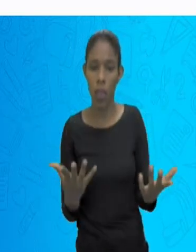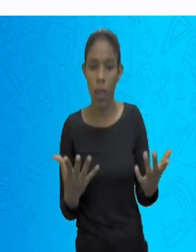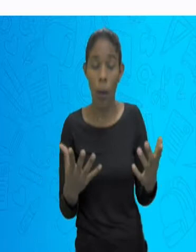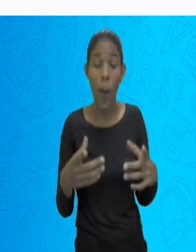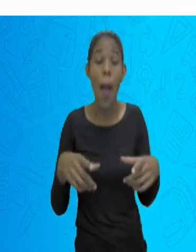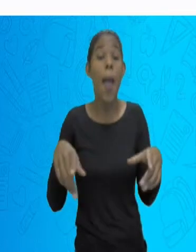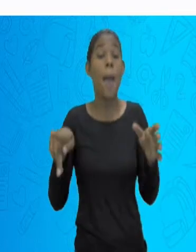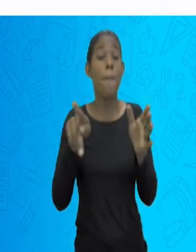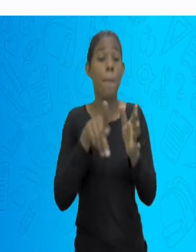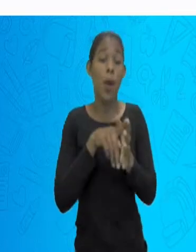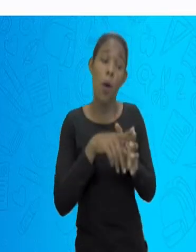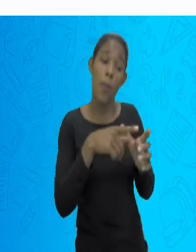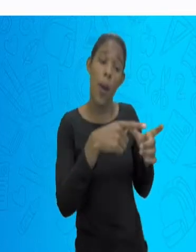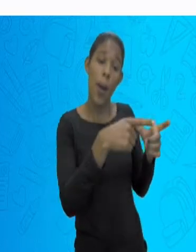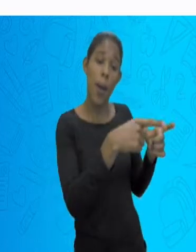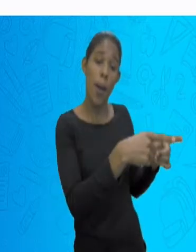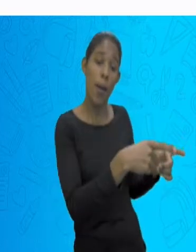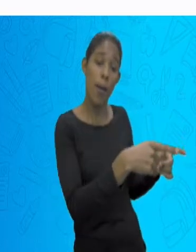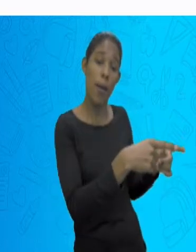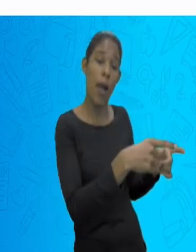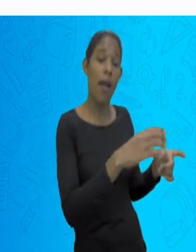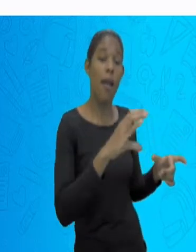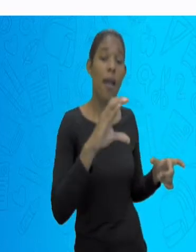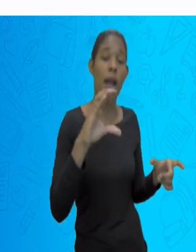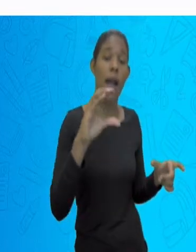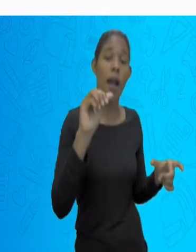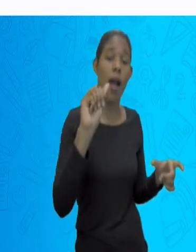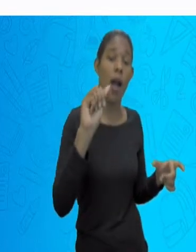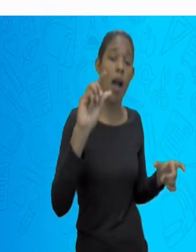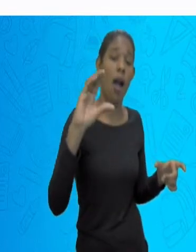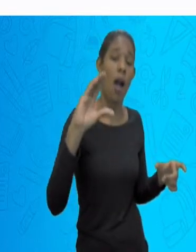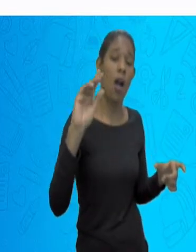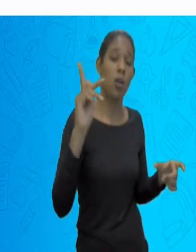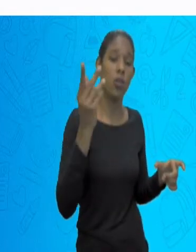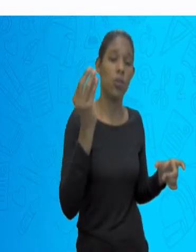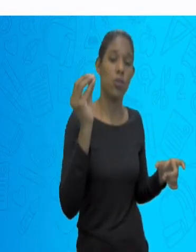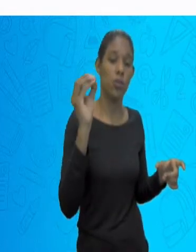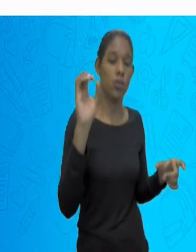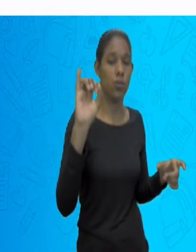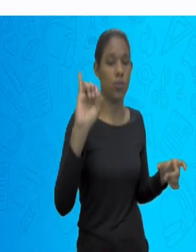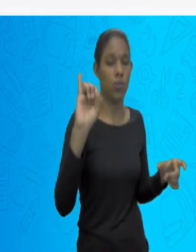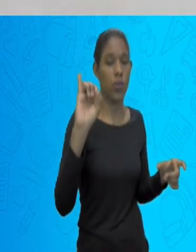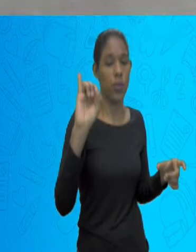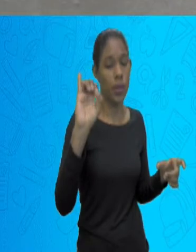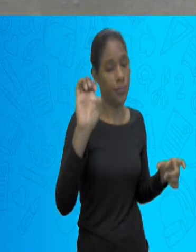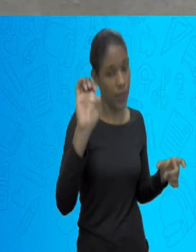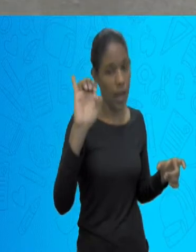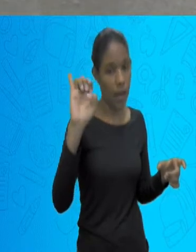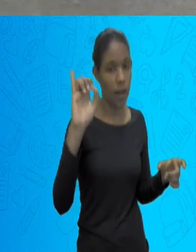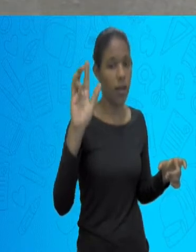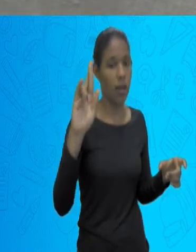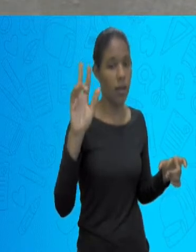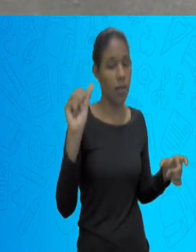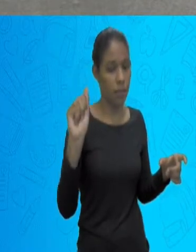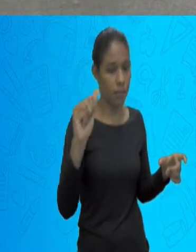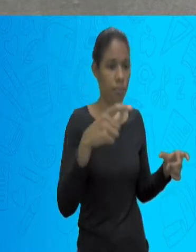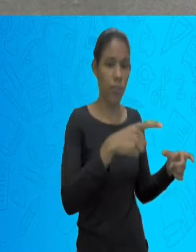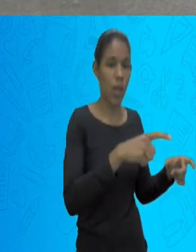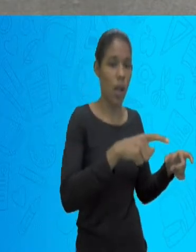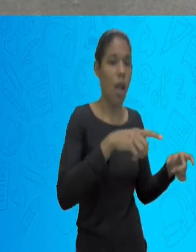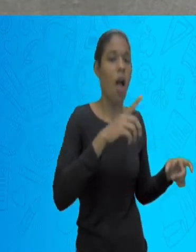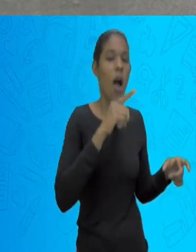uma região rochosa, tem muita pedra, porque ali corre a água. E aí também a gente tem